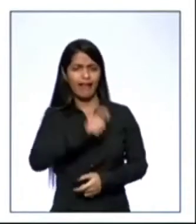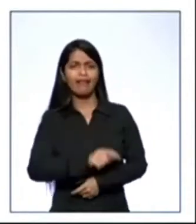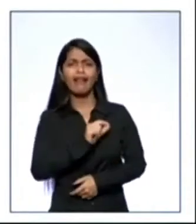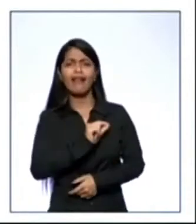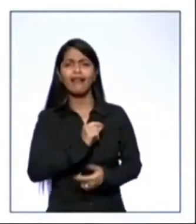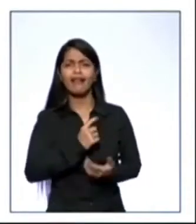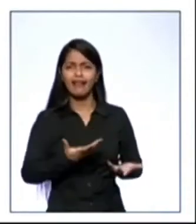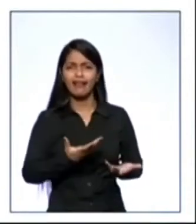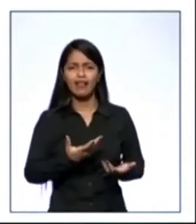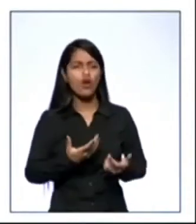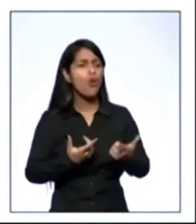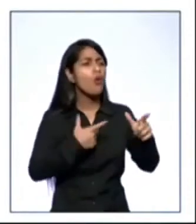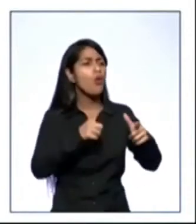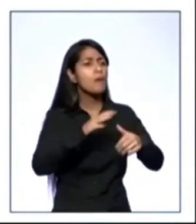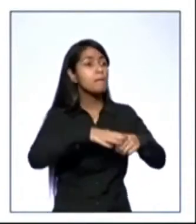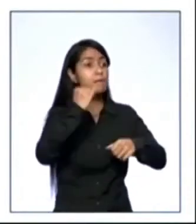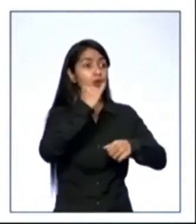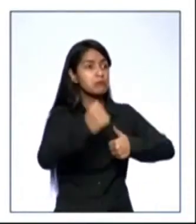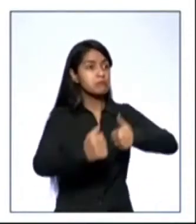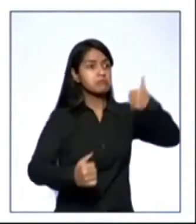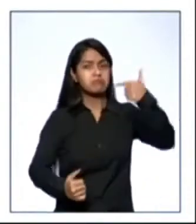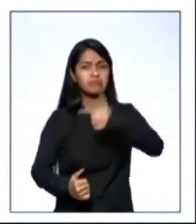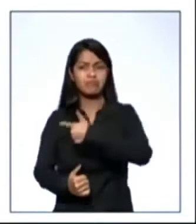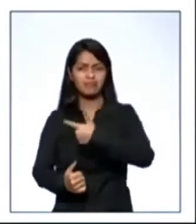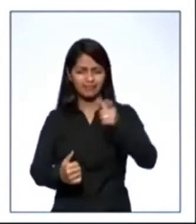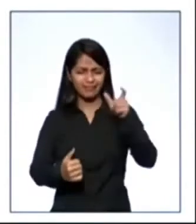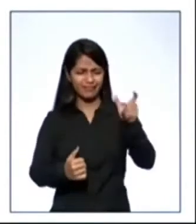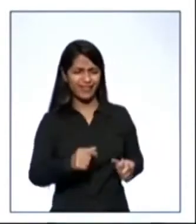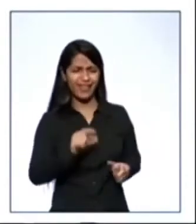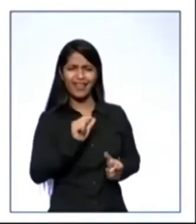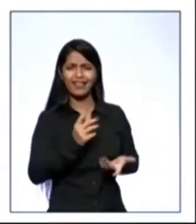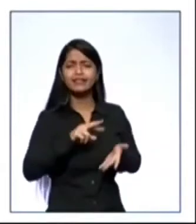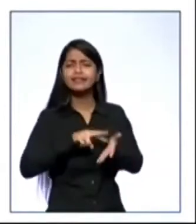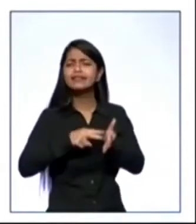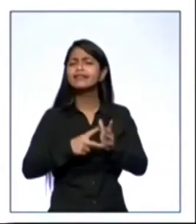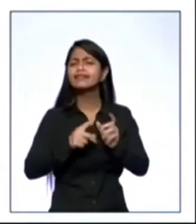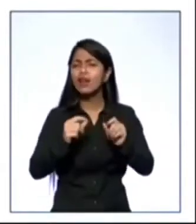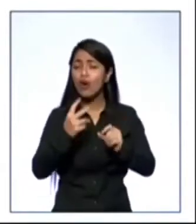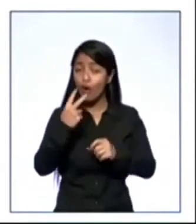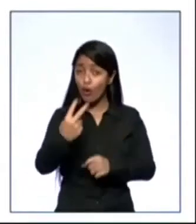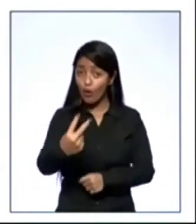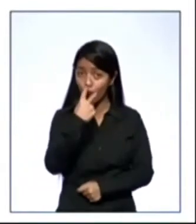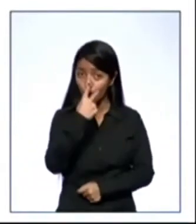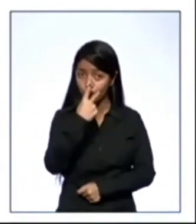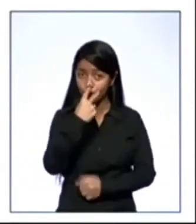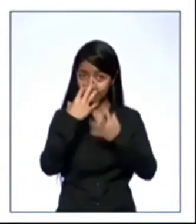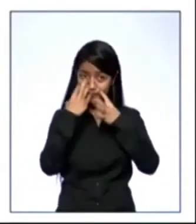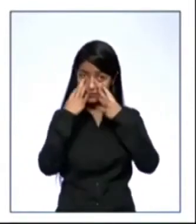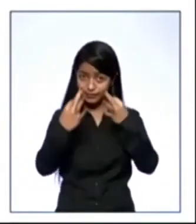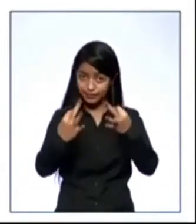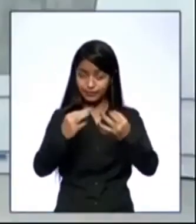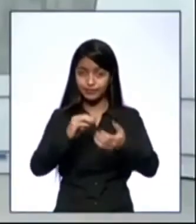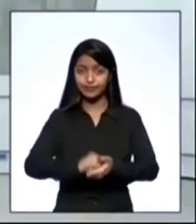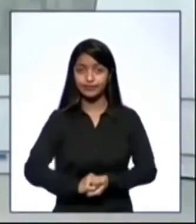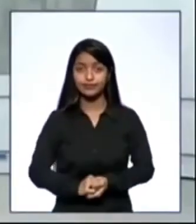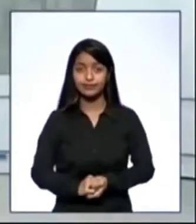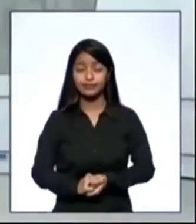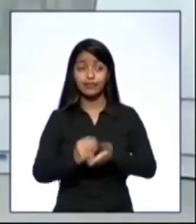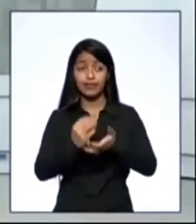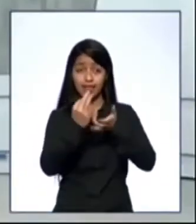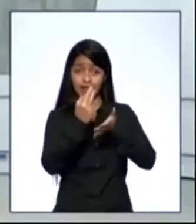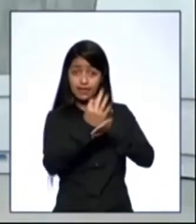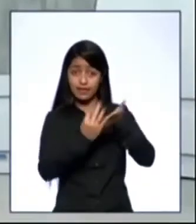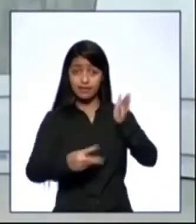objetivo mais importante que a aquisição desse conhecimento. Gente, o que ele está falando? Chega aí, olha para mim. Esse é um texto do Políbio,